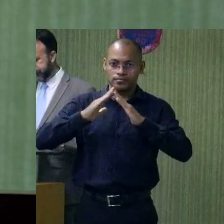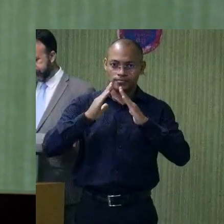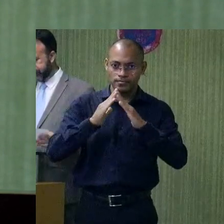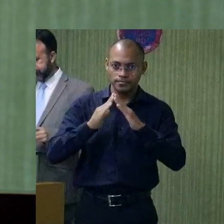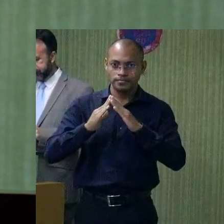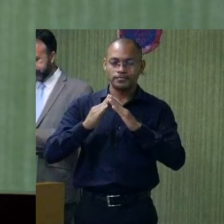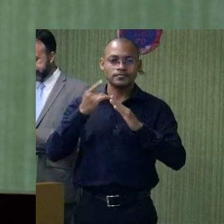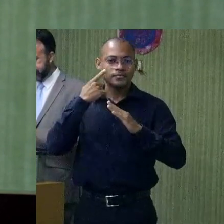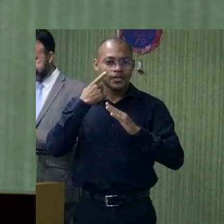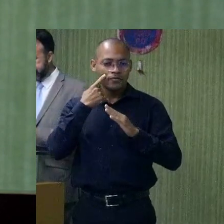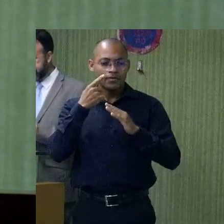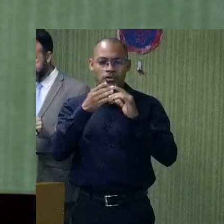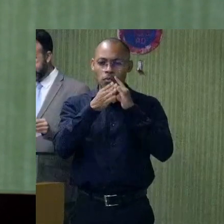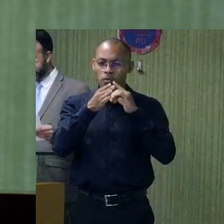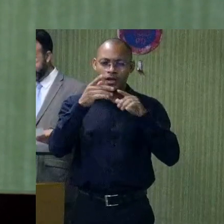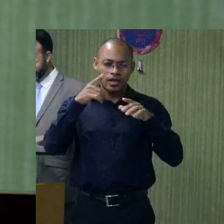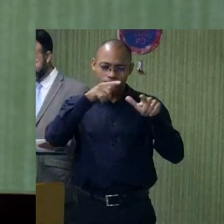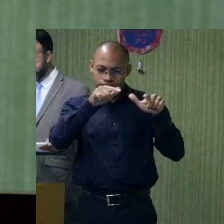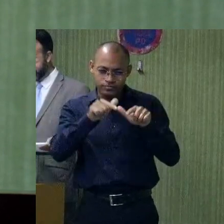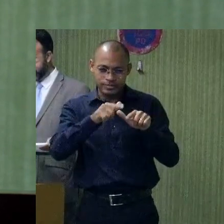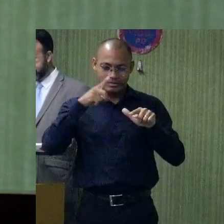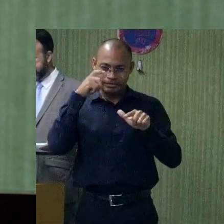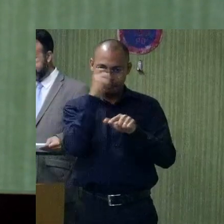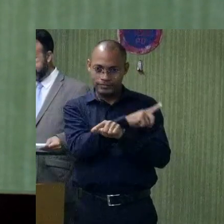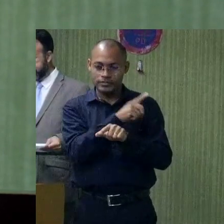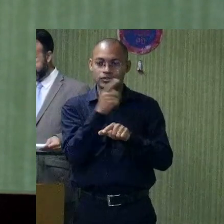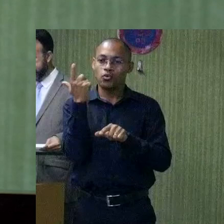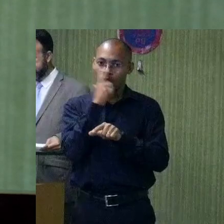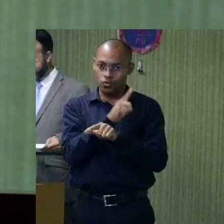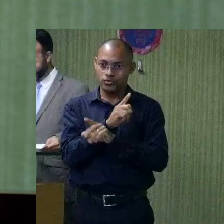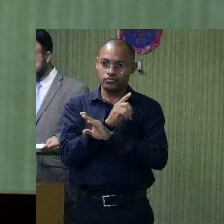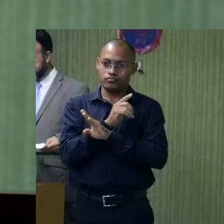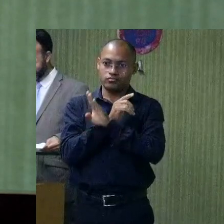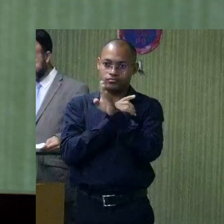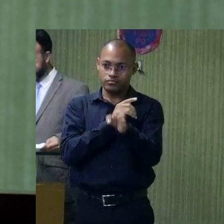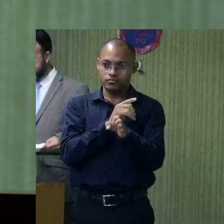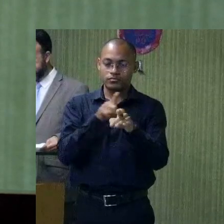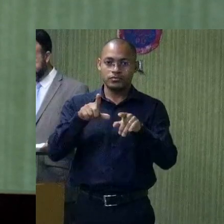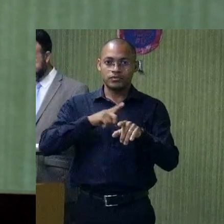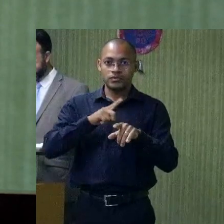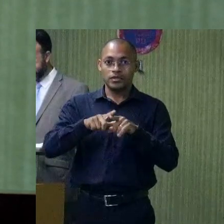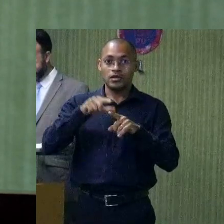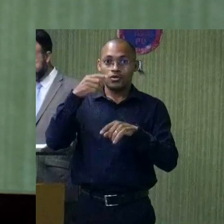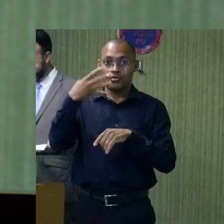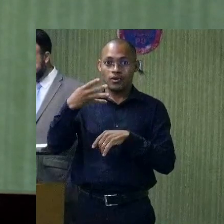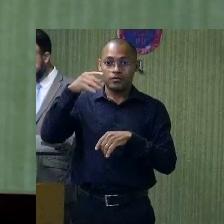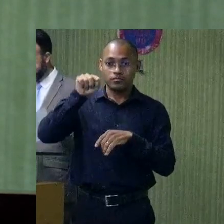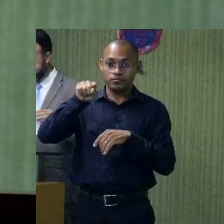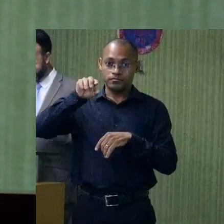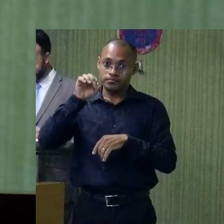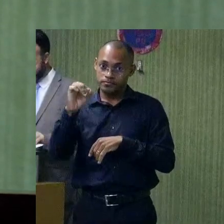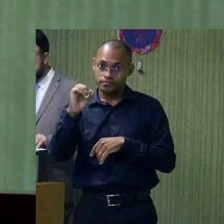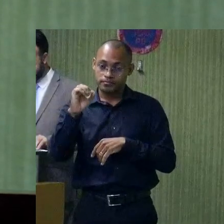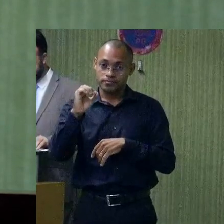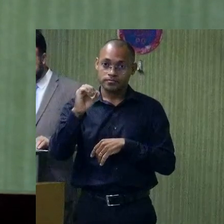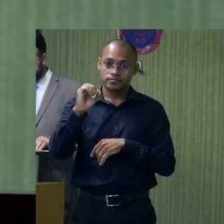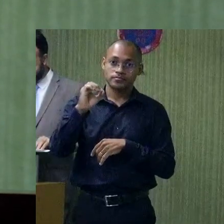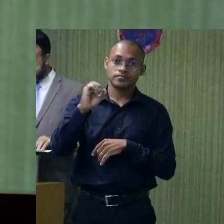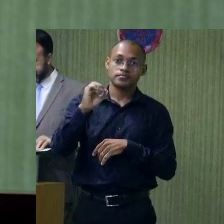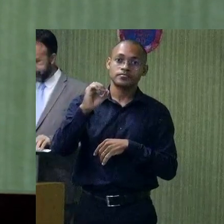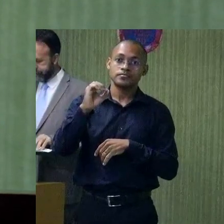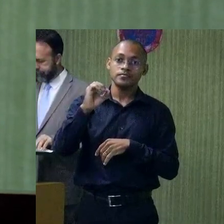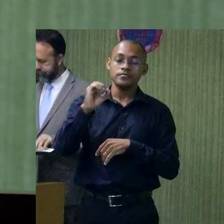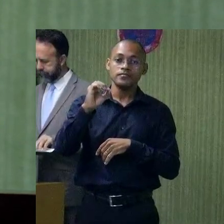acessos mais difíceis tem possibilitado isso nós temos a fcai 4.0 que também já contemplou na na